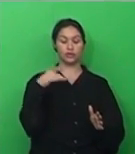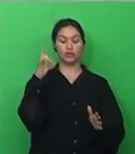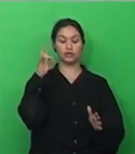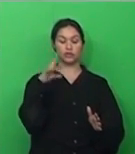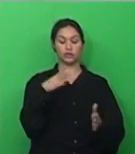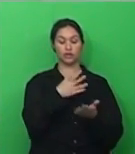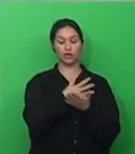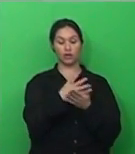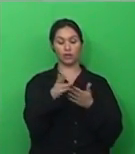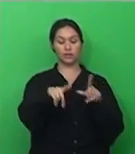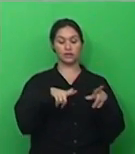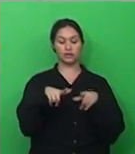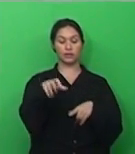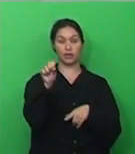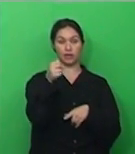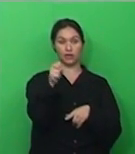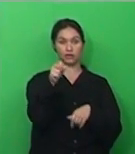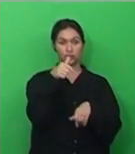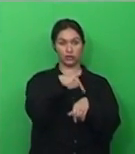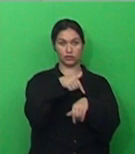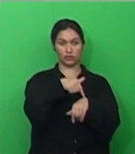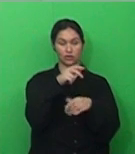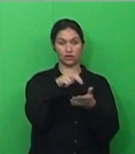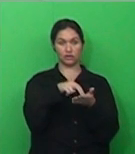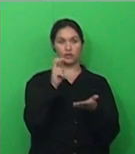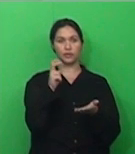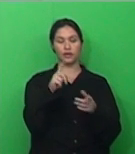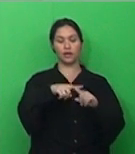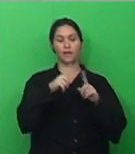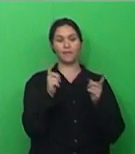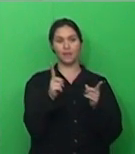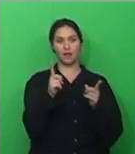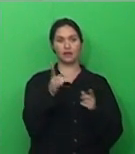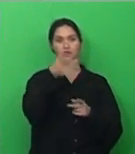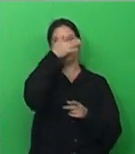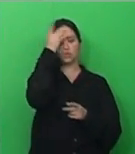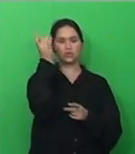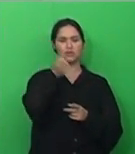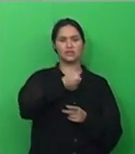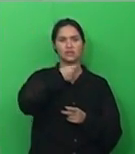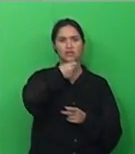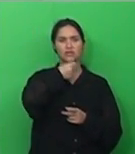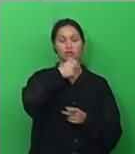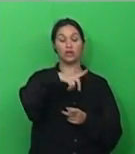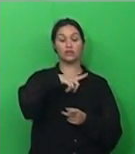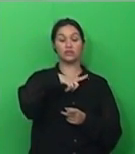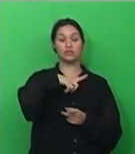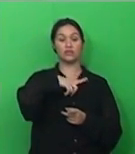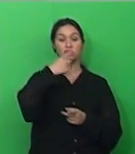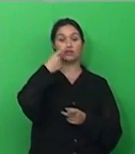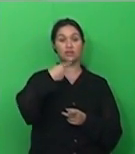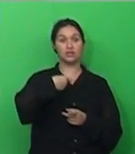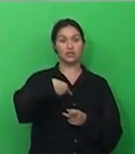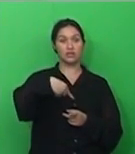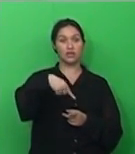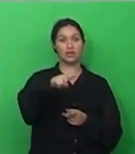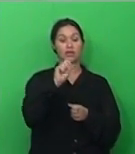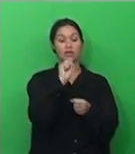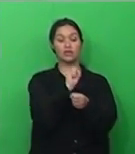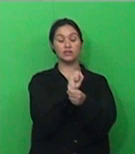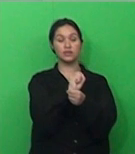os idosos, claro, vereador, que os idosos têm ido buscar